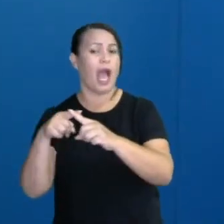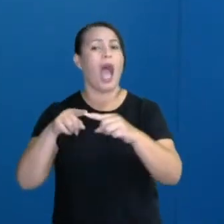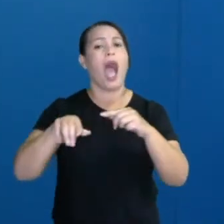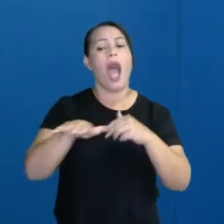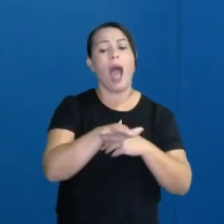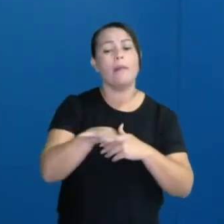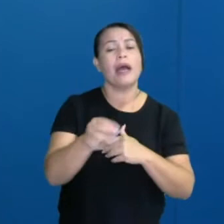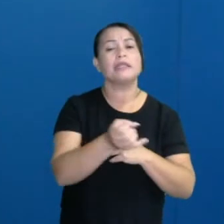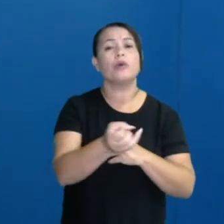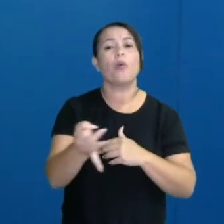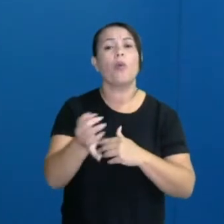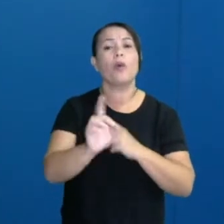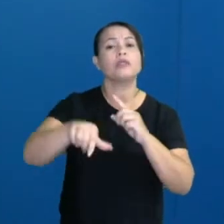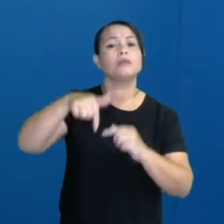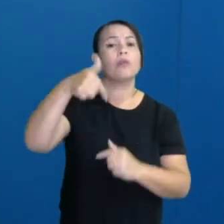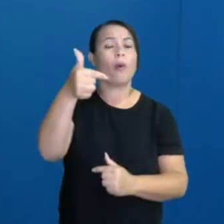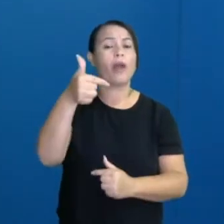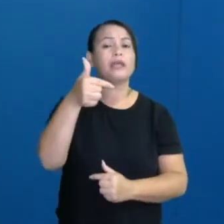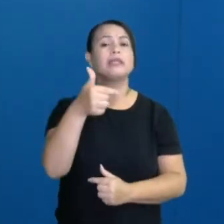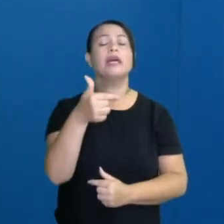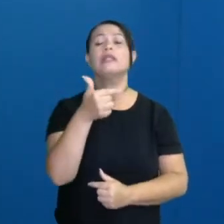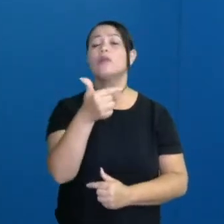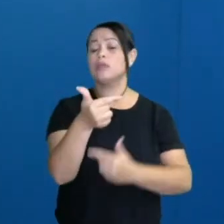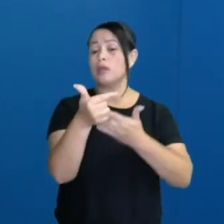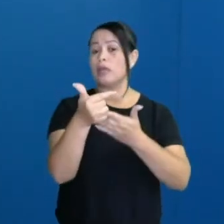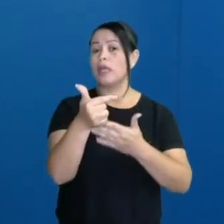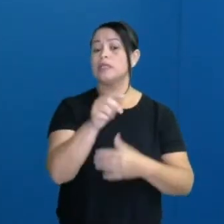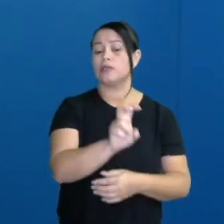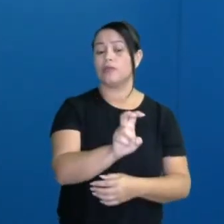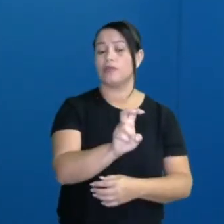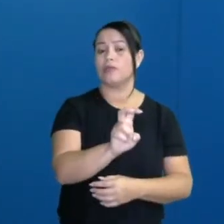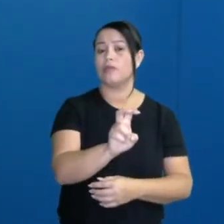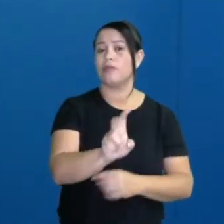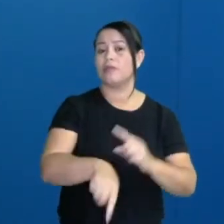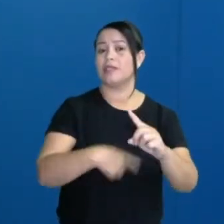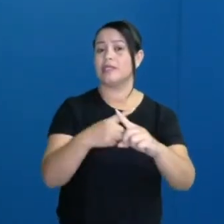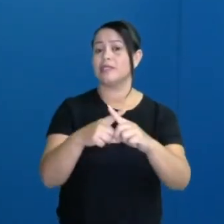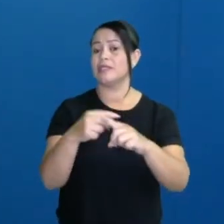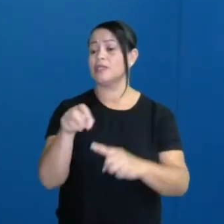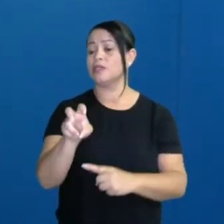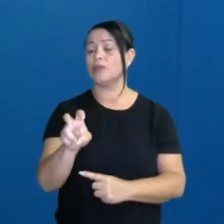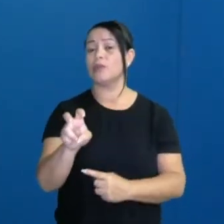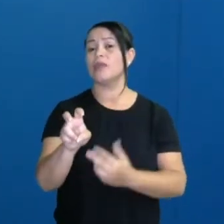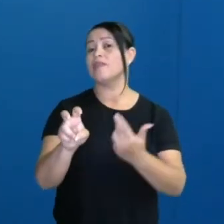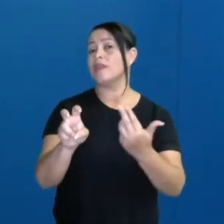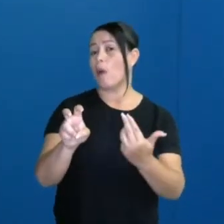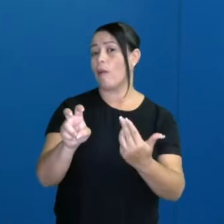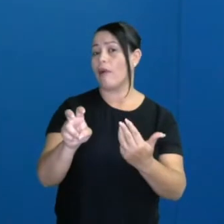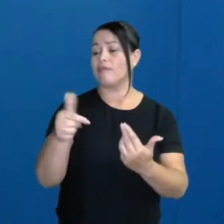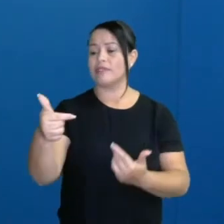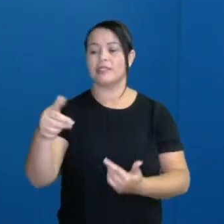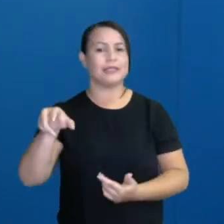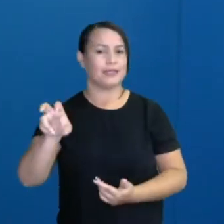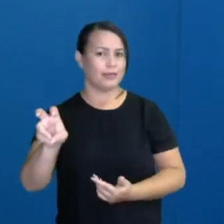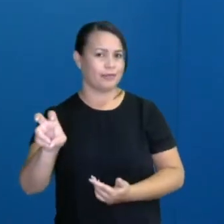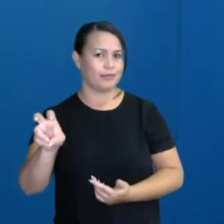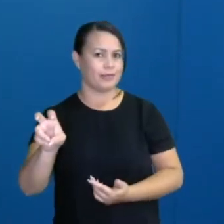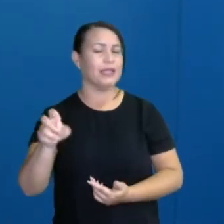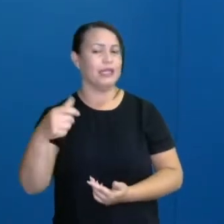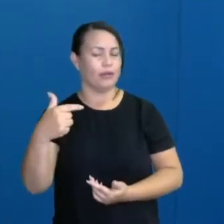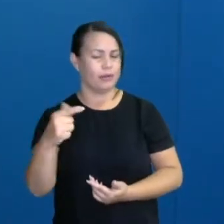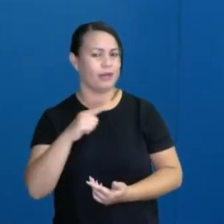base pela quantidade de vezes o meu expoente. No caso é 2, então ia ser quem? 5 vezes 5, que seria igual a 25. Então, eu ia